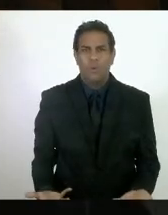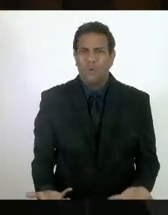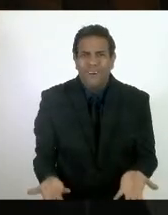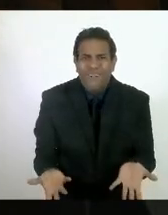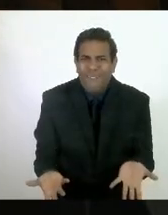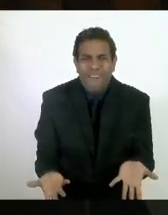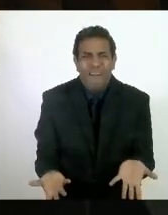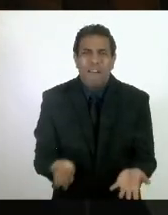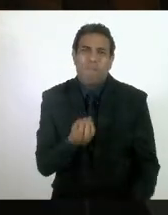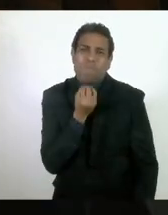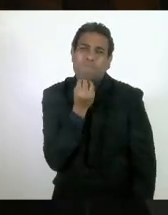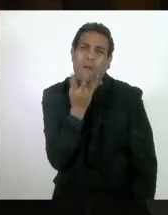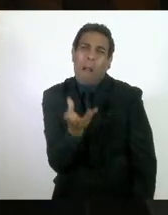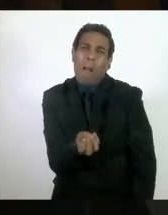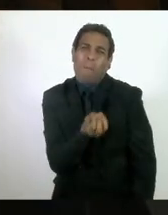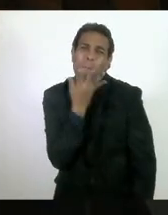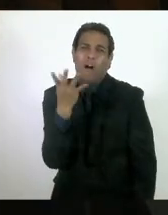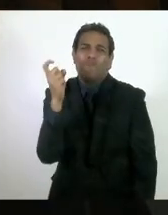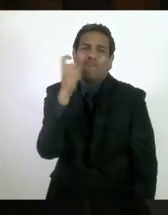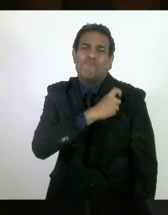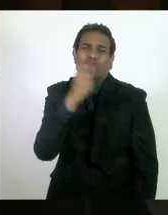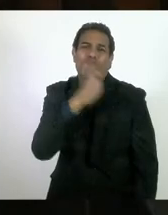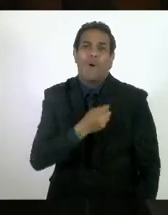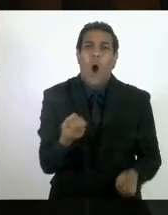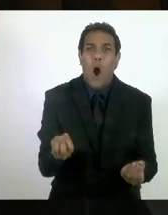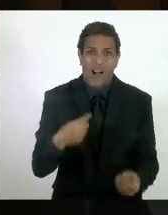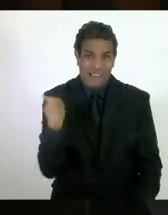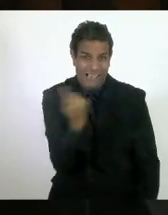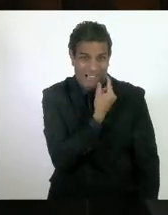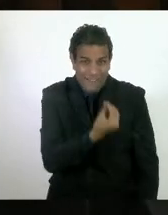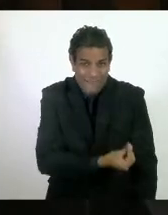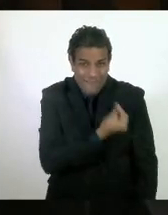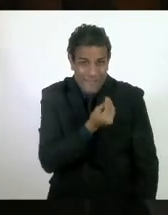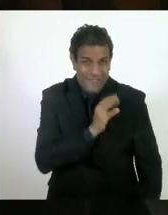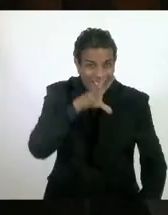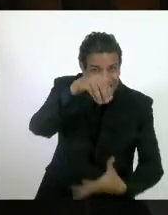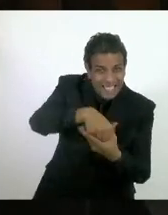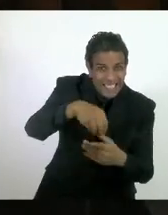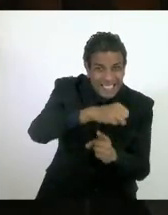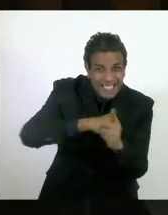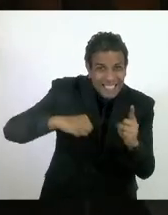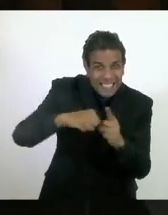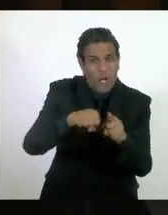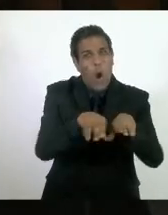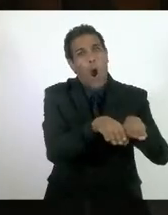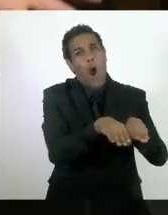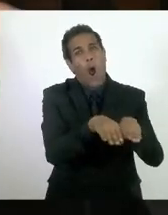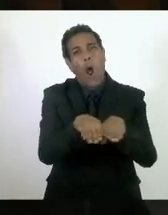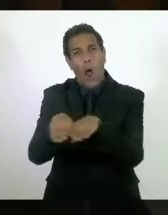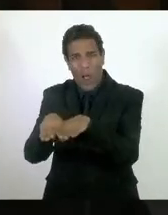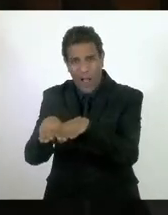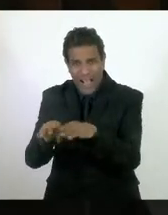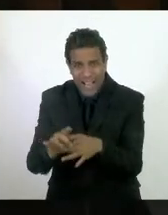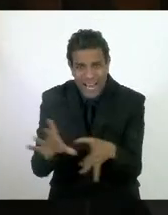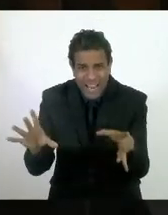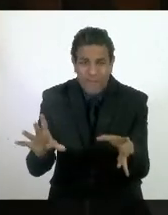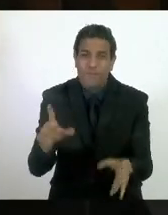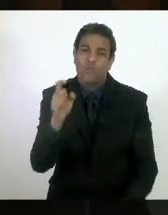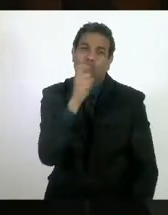grande blefe e nós não vivemos absolutamente numa sociedade aberta